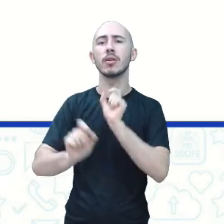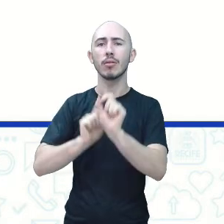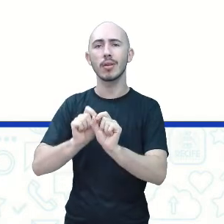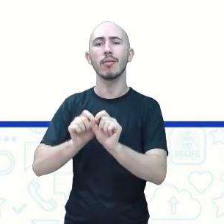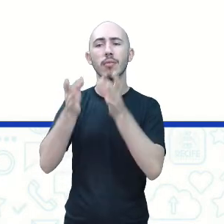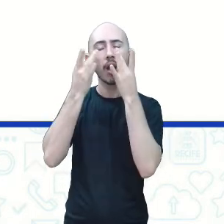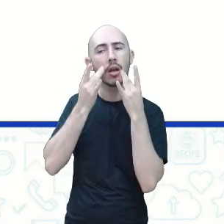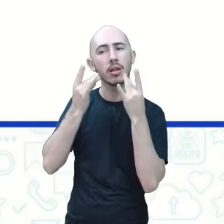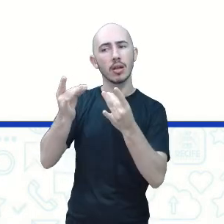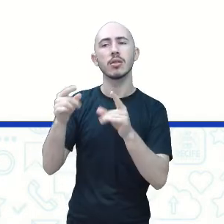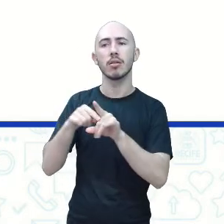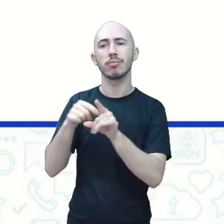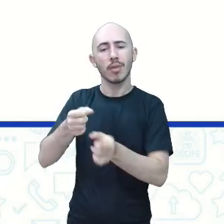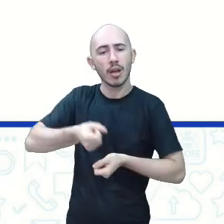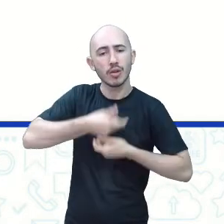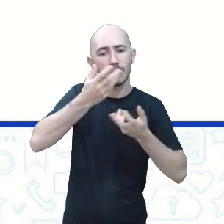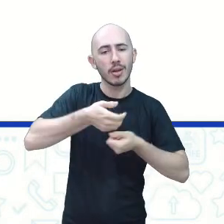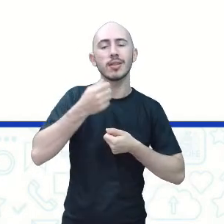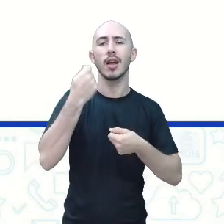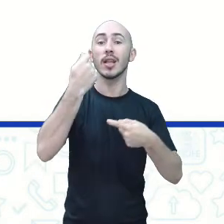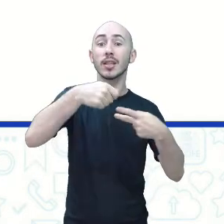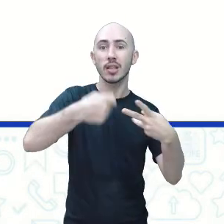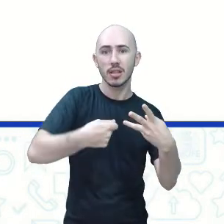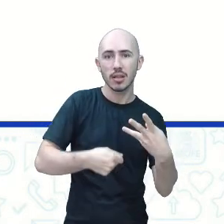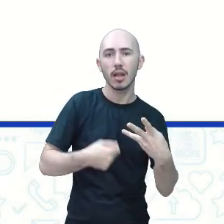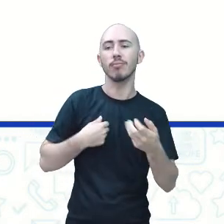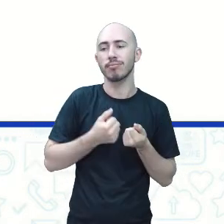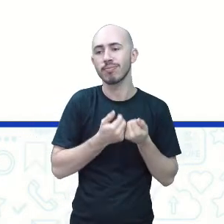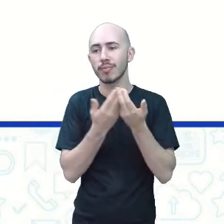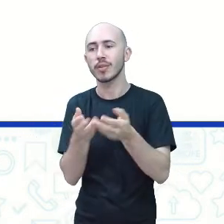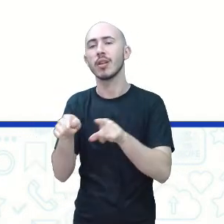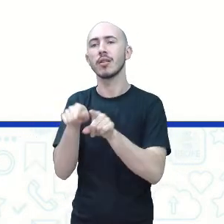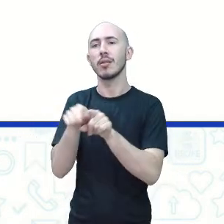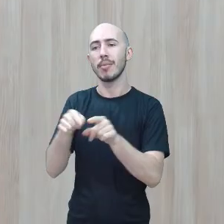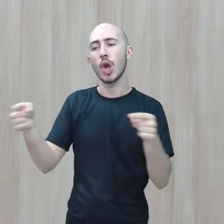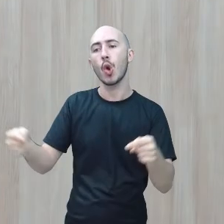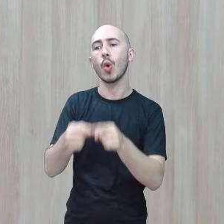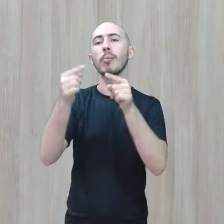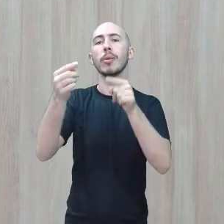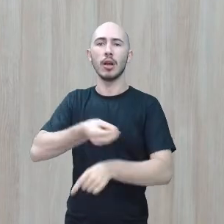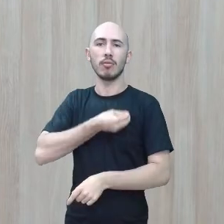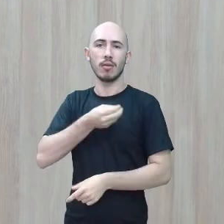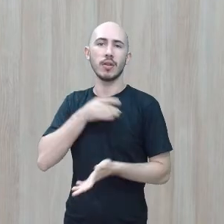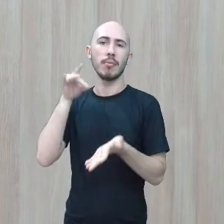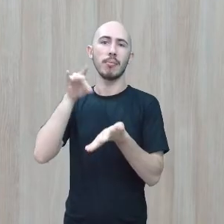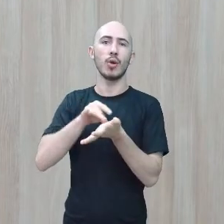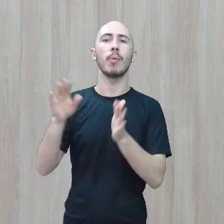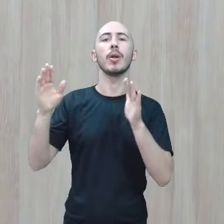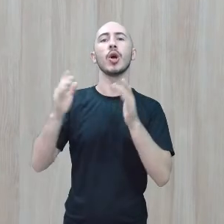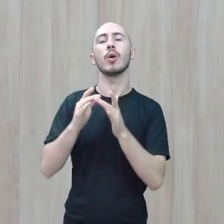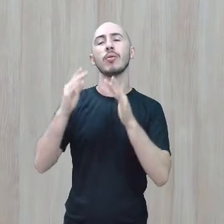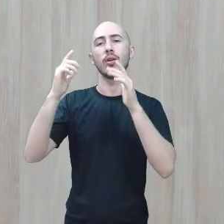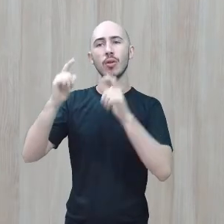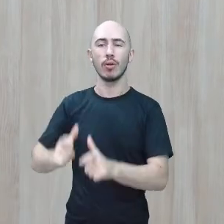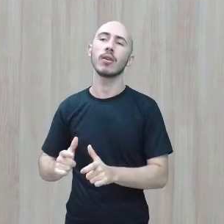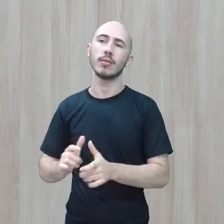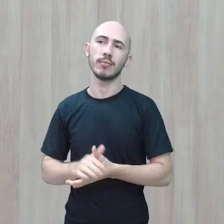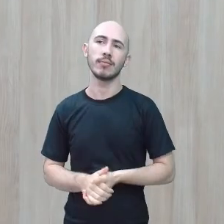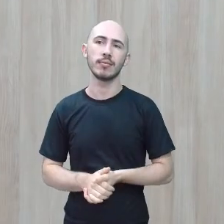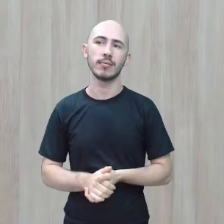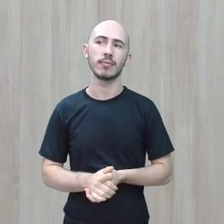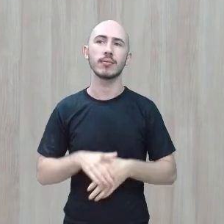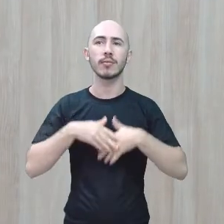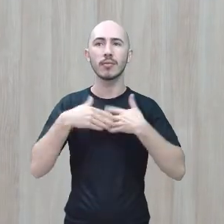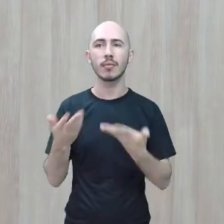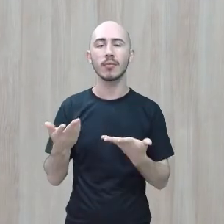ouvida e atendida conforme suas necessidades, a partir da sua realidade local. Então, aqui